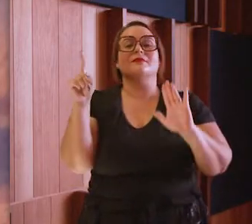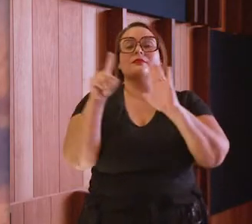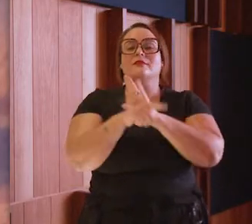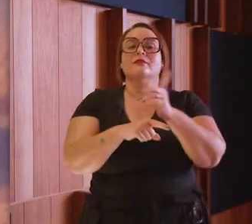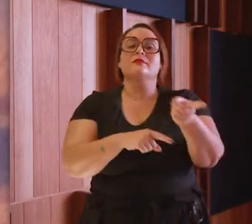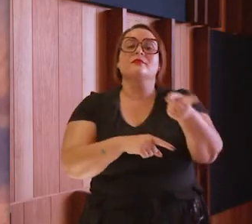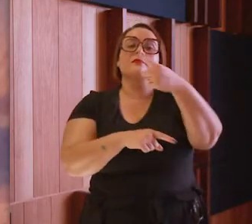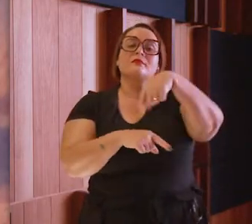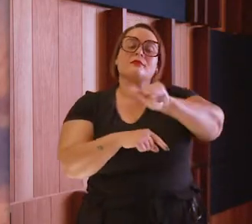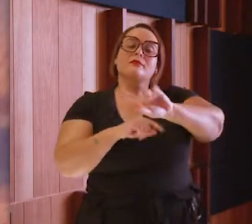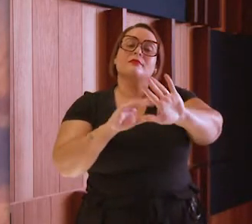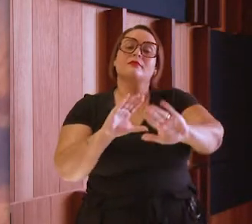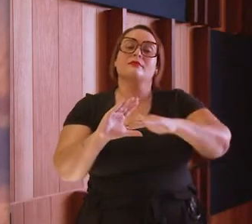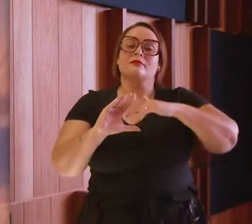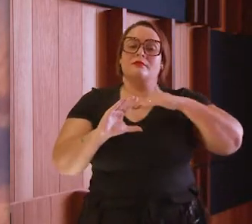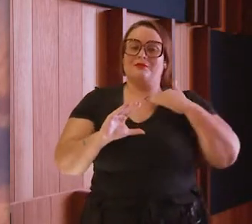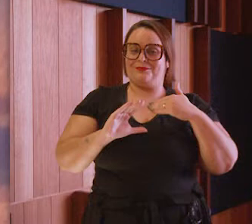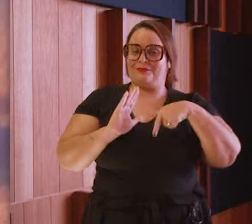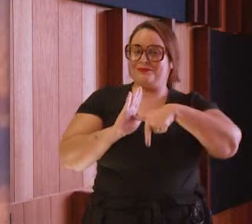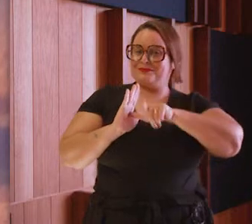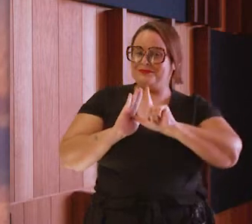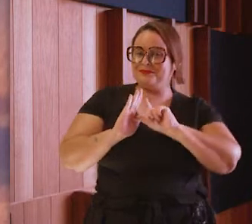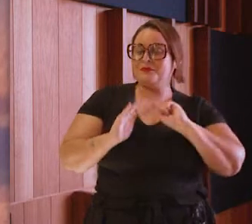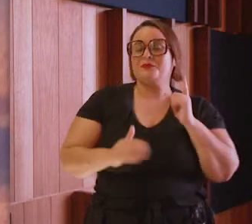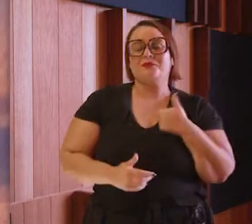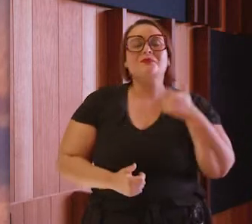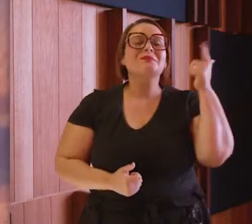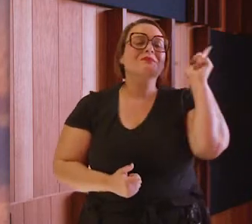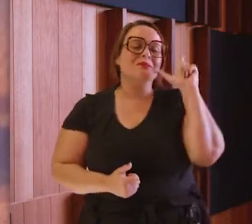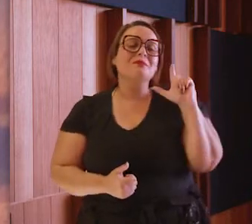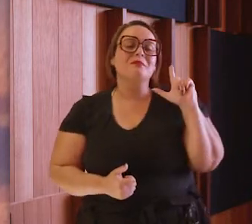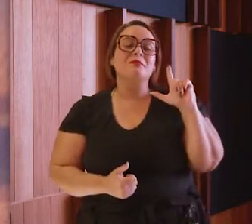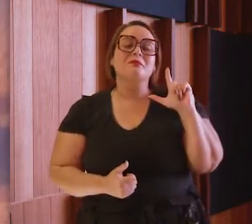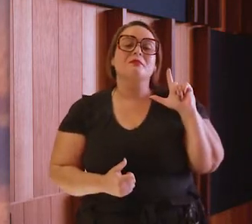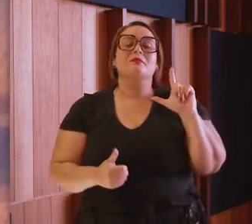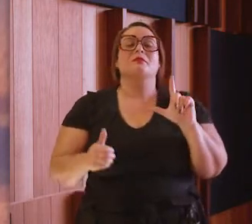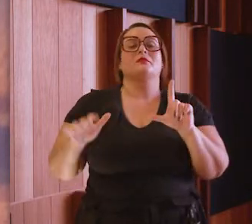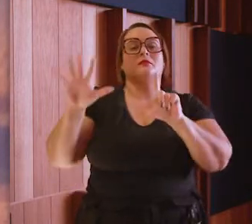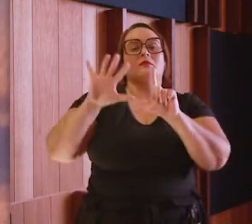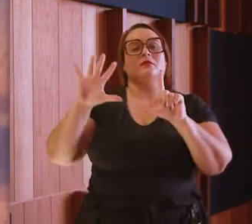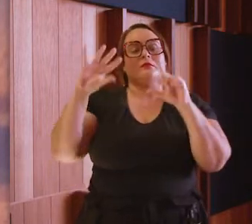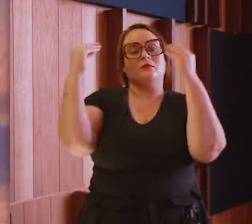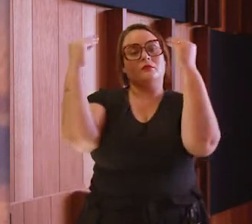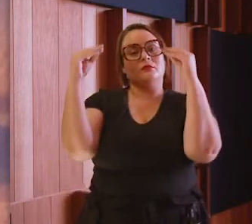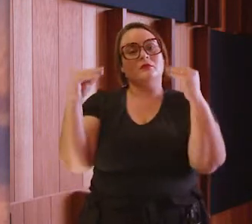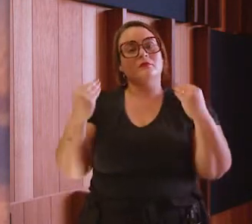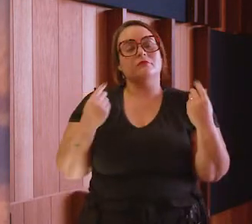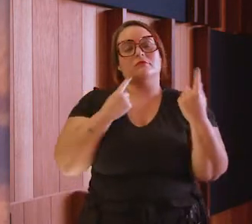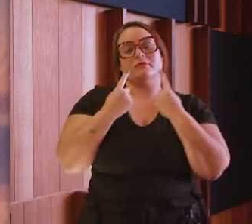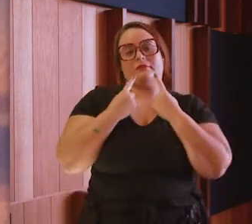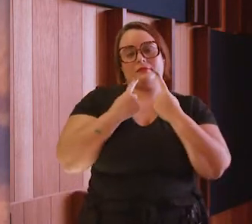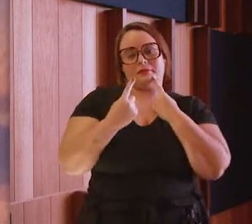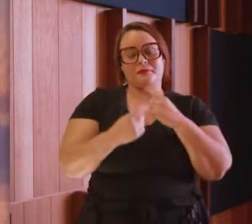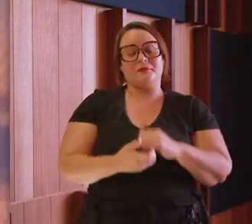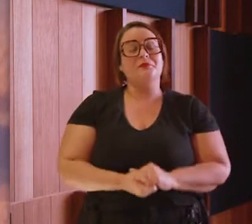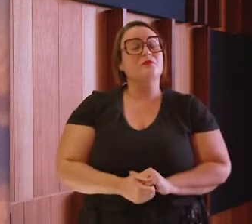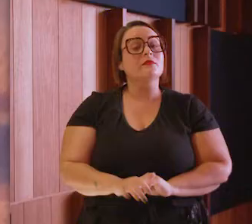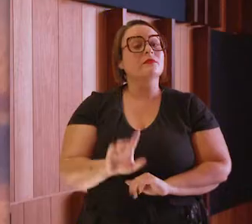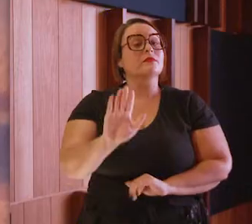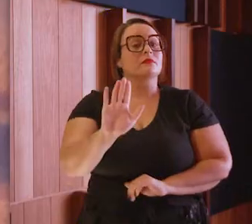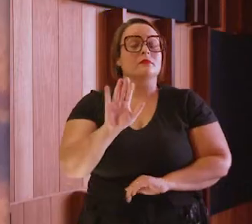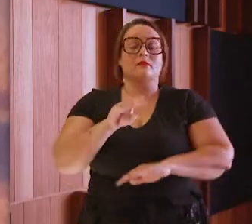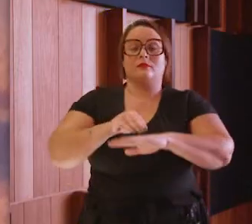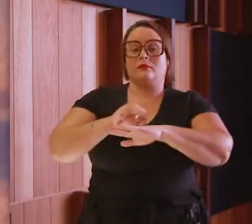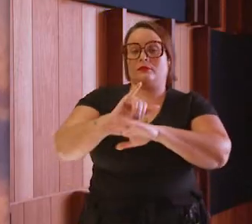vocês enviaram para que a gente possa colocar para o painel. E aí um aviso,